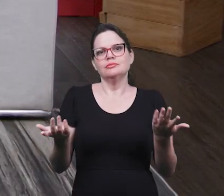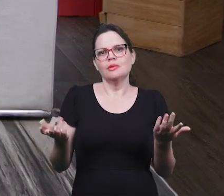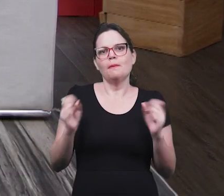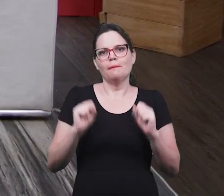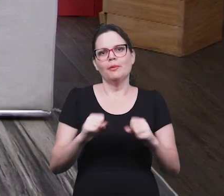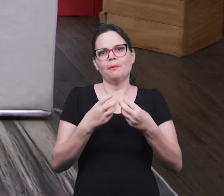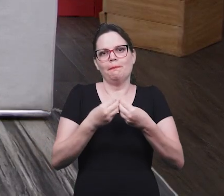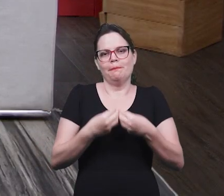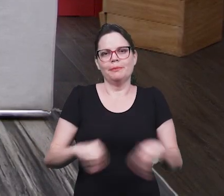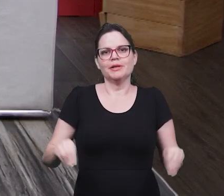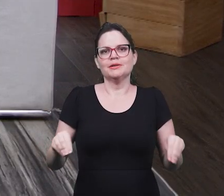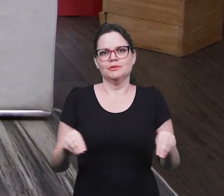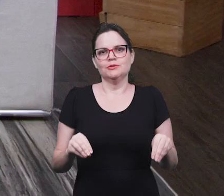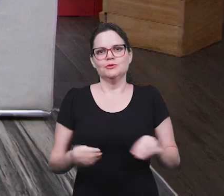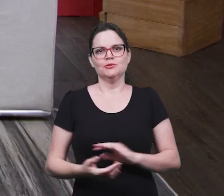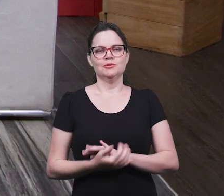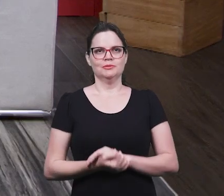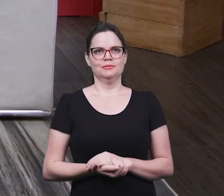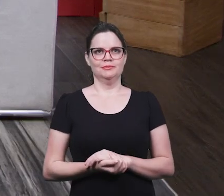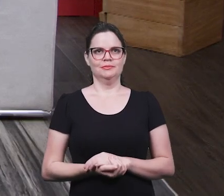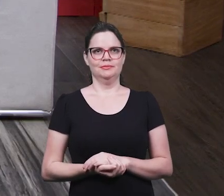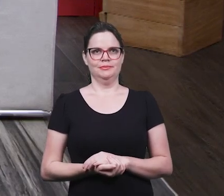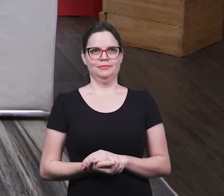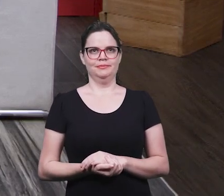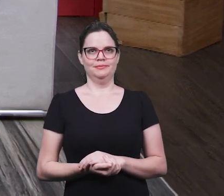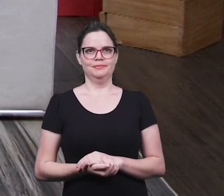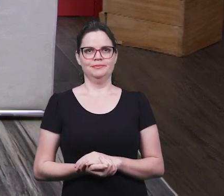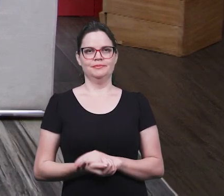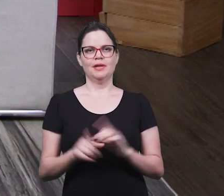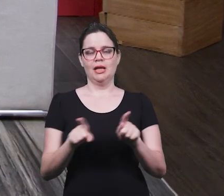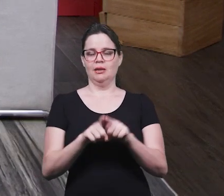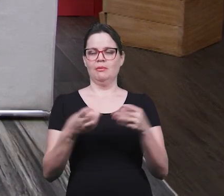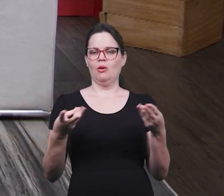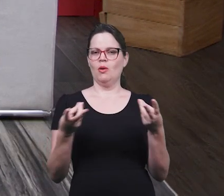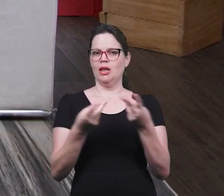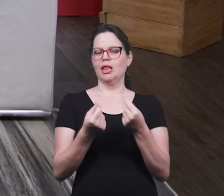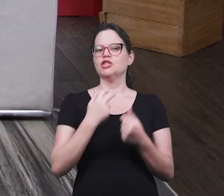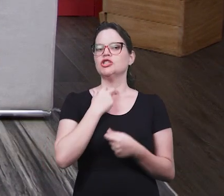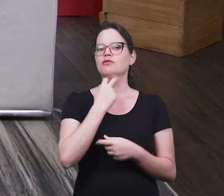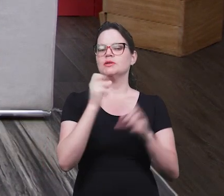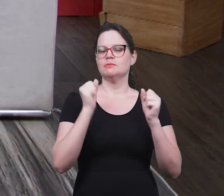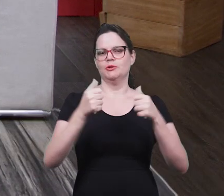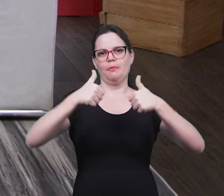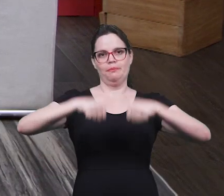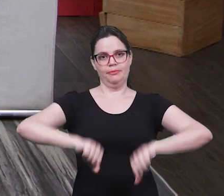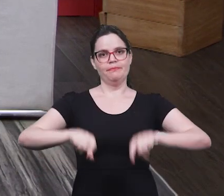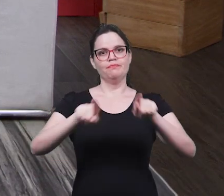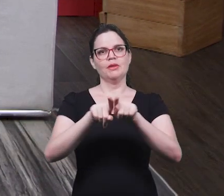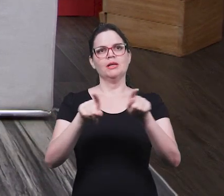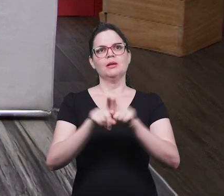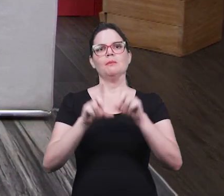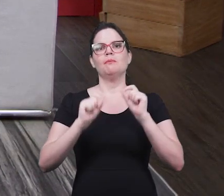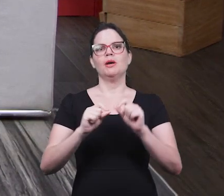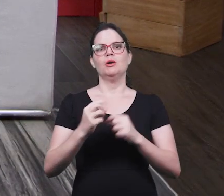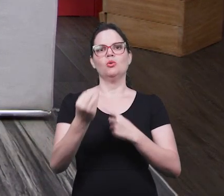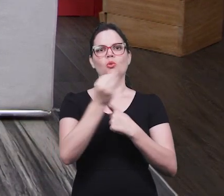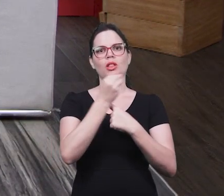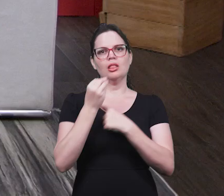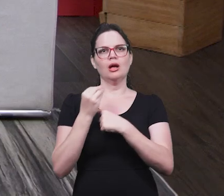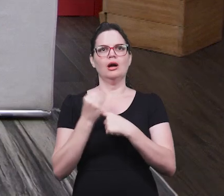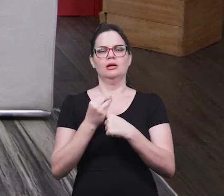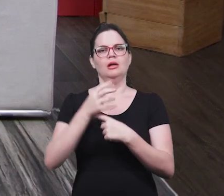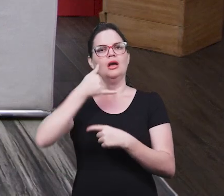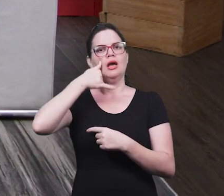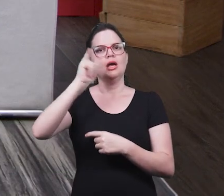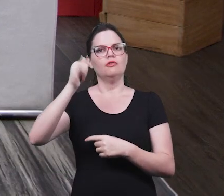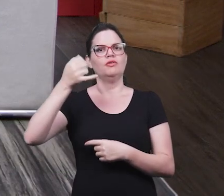Muito abruptas. Então, isso afeta a qualidade da voz. E os cuidados da higiene vocal.